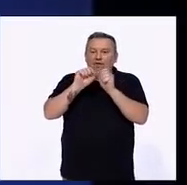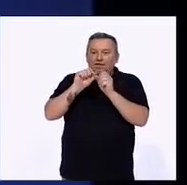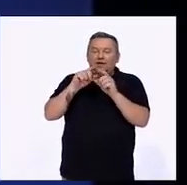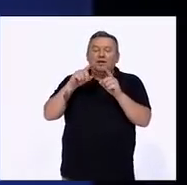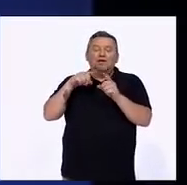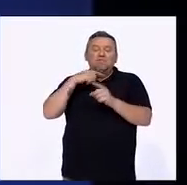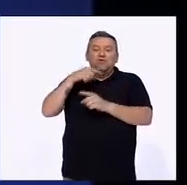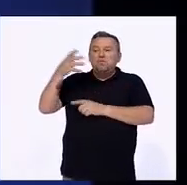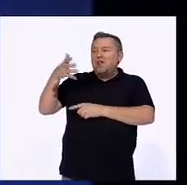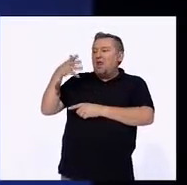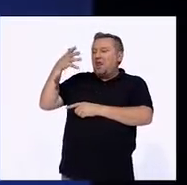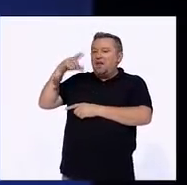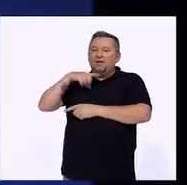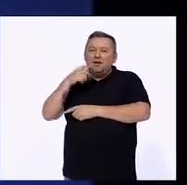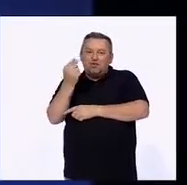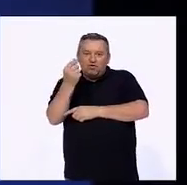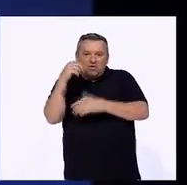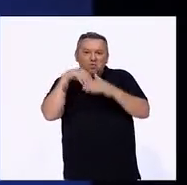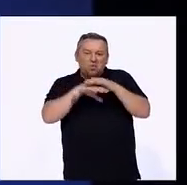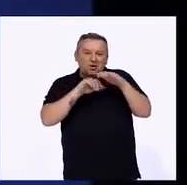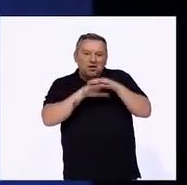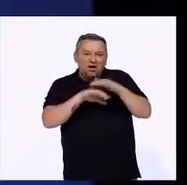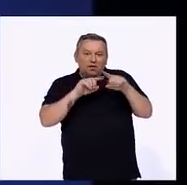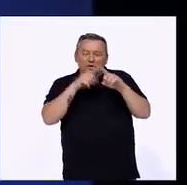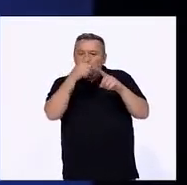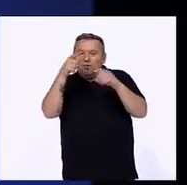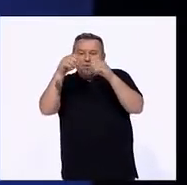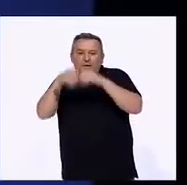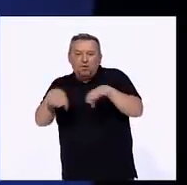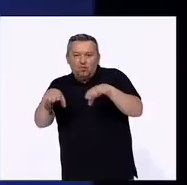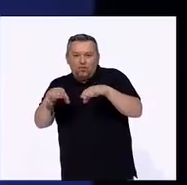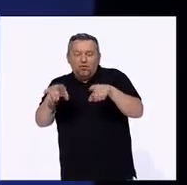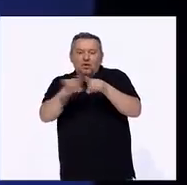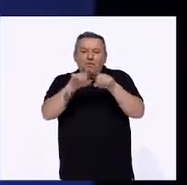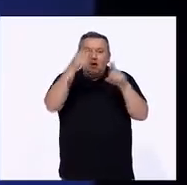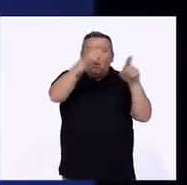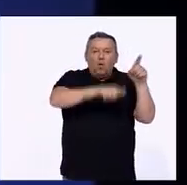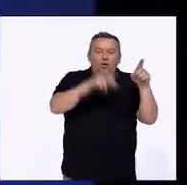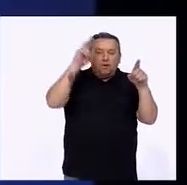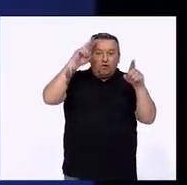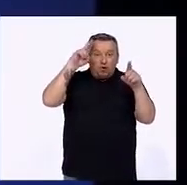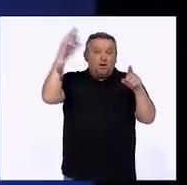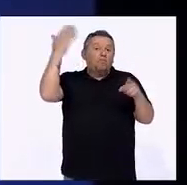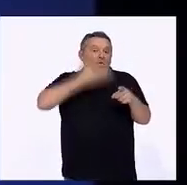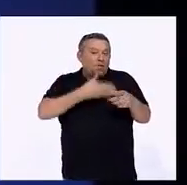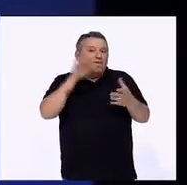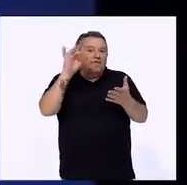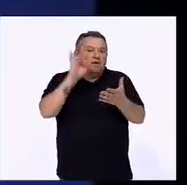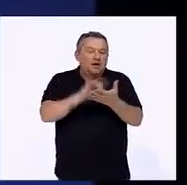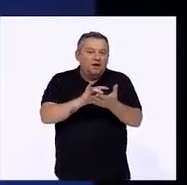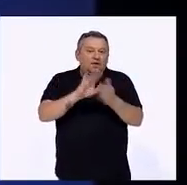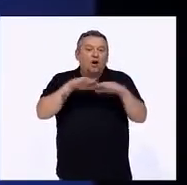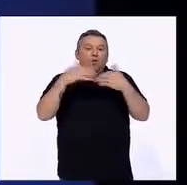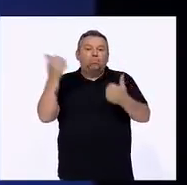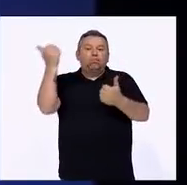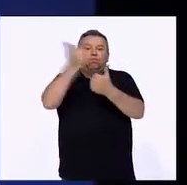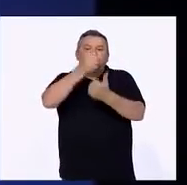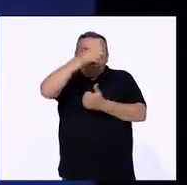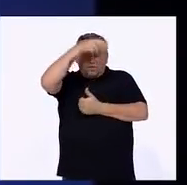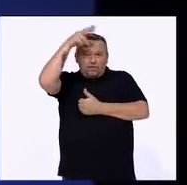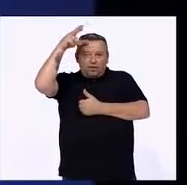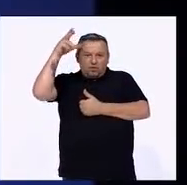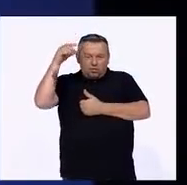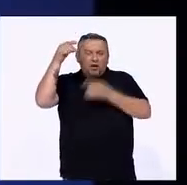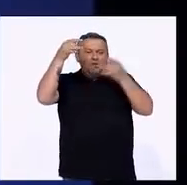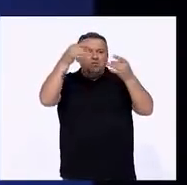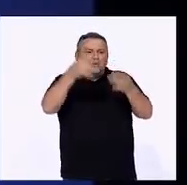favor de ter dinheiro em caixa e de não ter o déficit. Outra coisa é ter uma história que comprova isso. E ele fez isso. Não há nenhuma razão para que os investidores